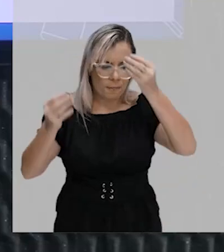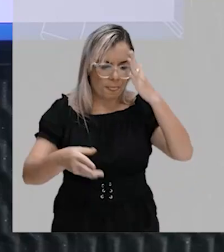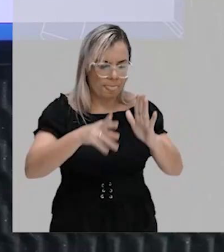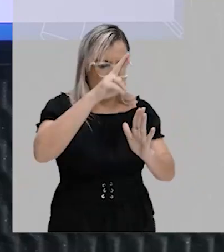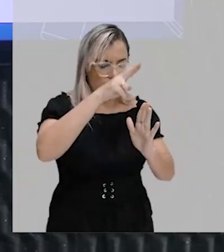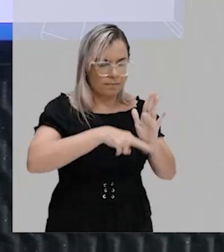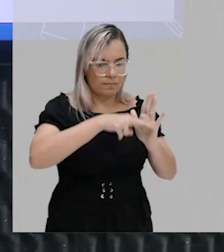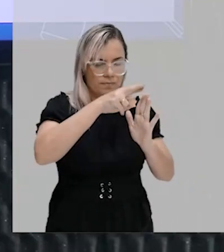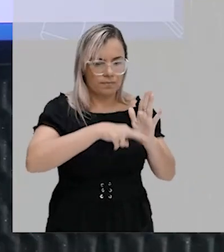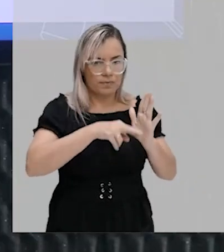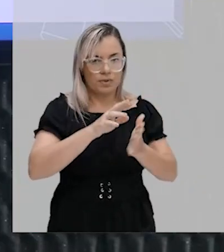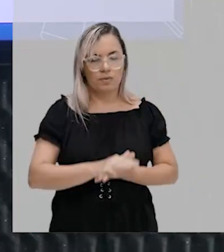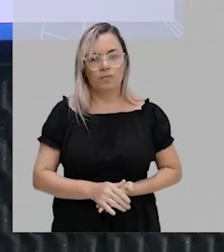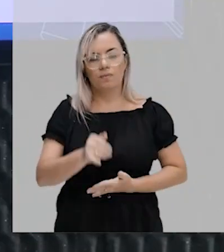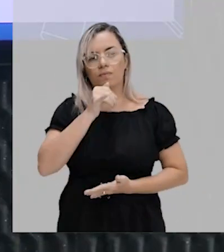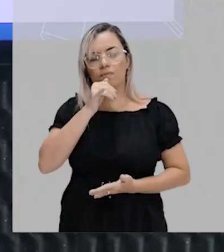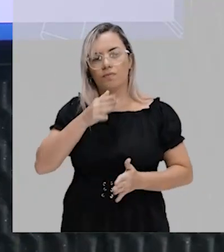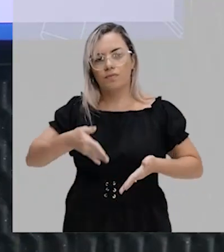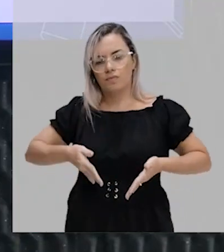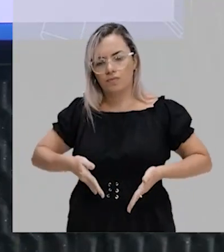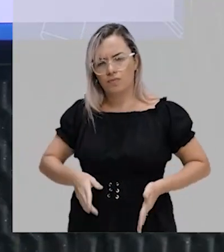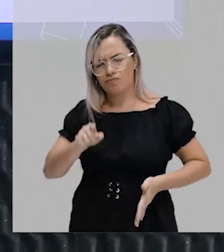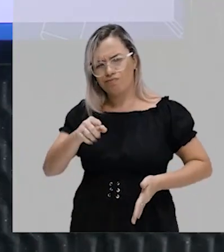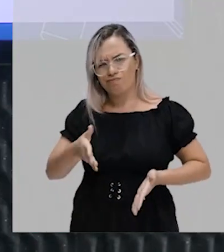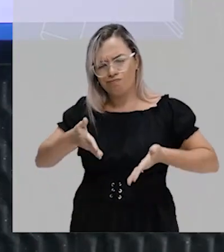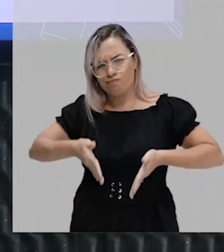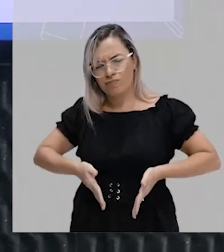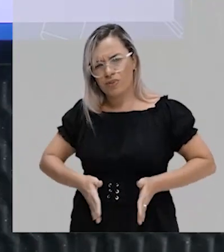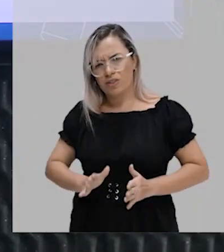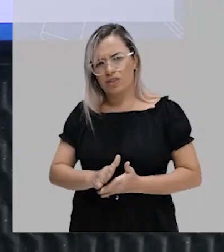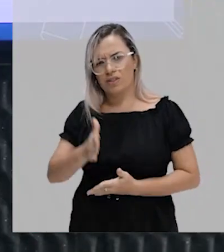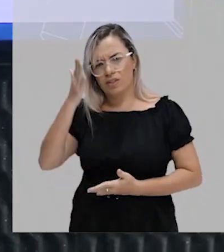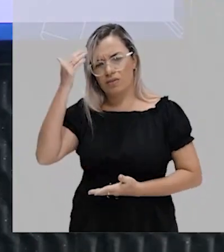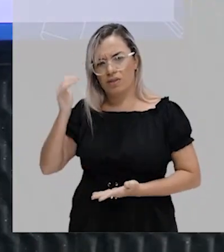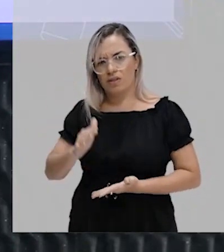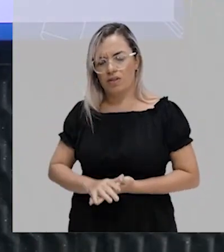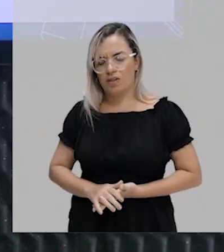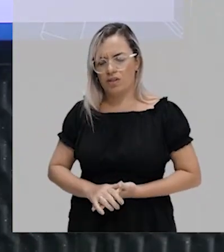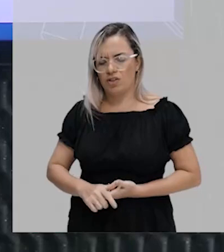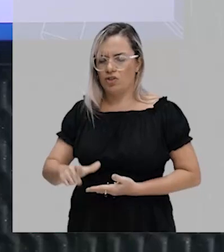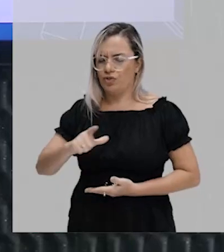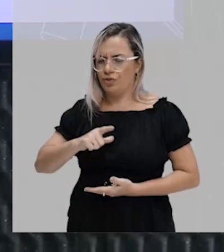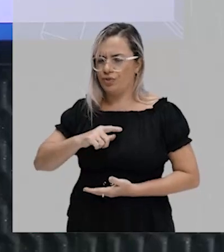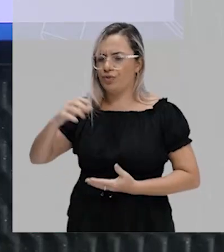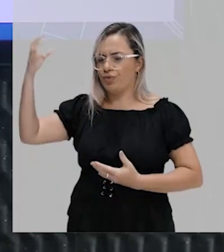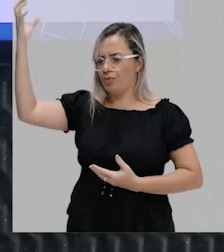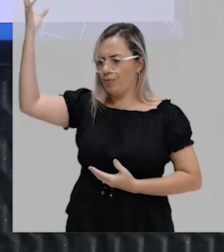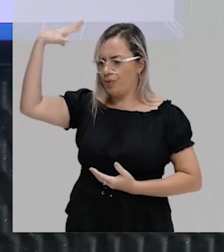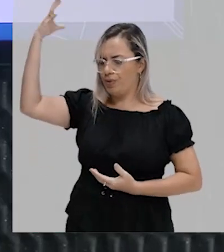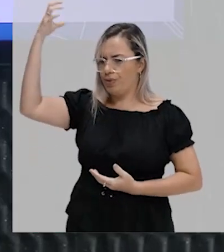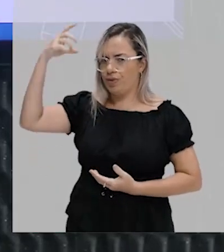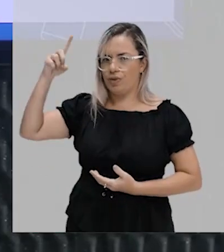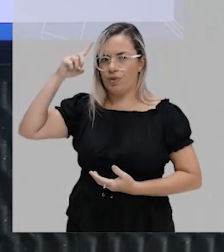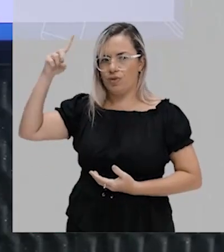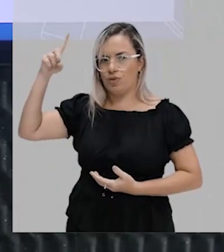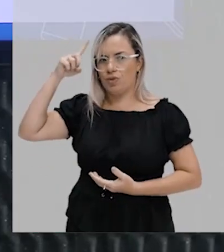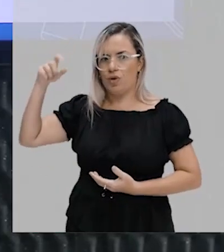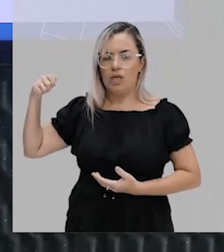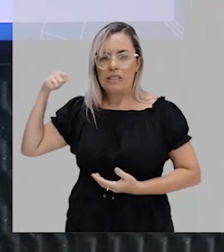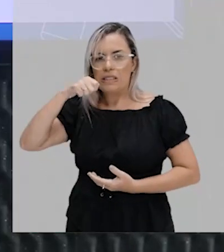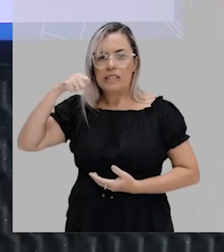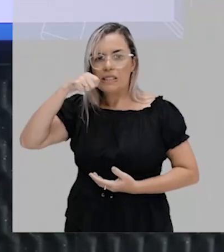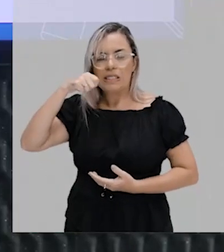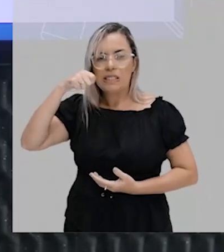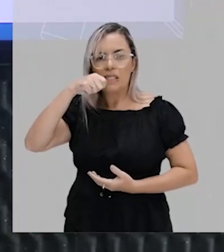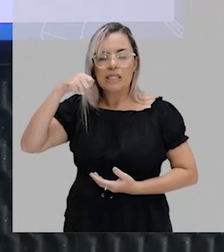exemplo, você não nasceu sabendo que você tinha que tomar banho diariamente, que você tinha que escovar os dentes, que você